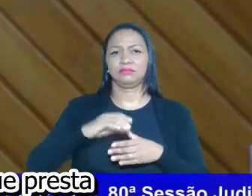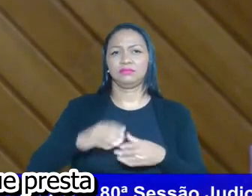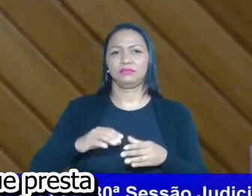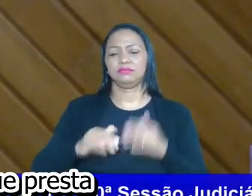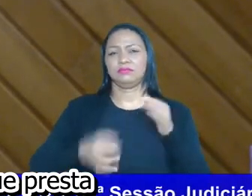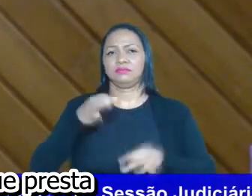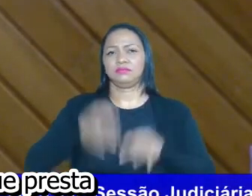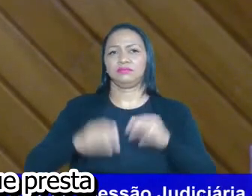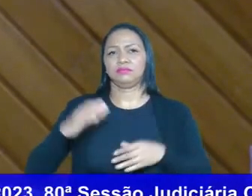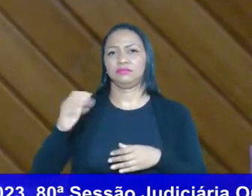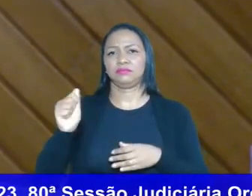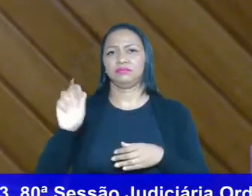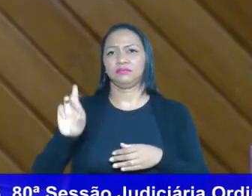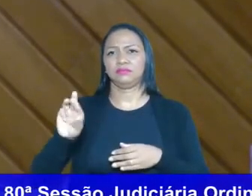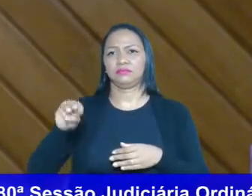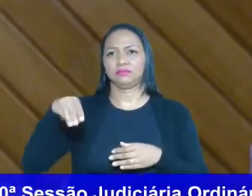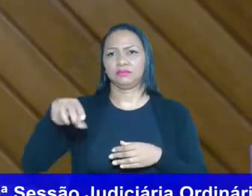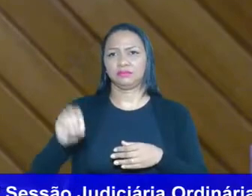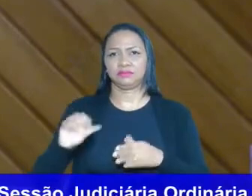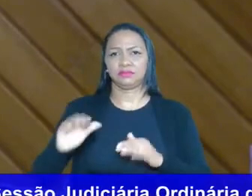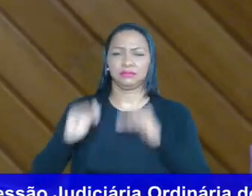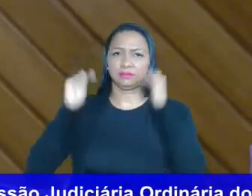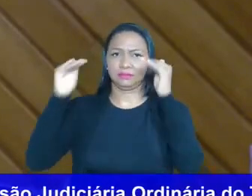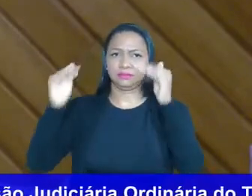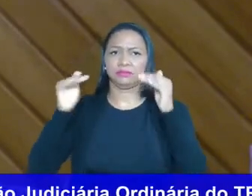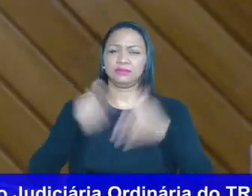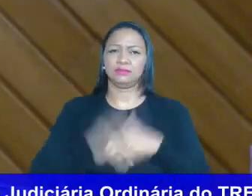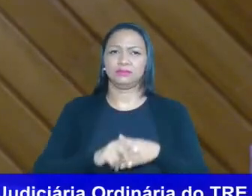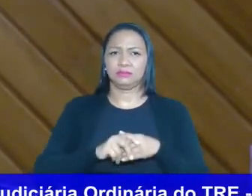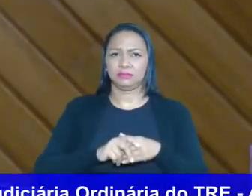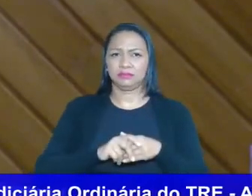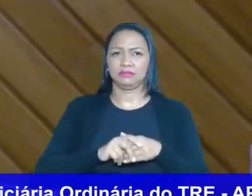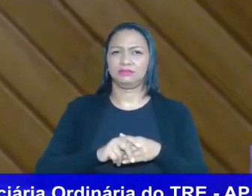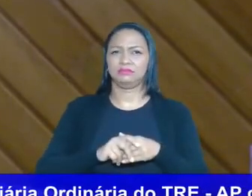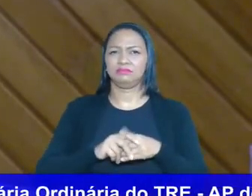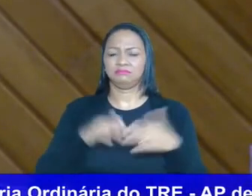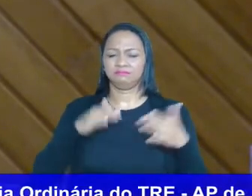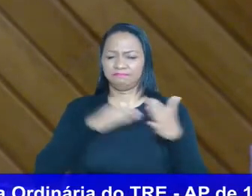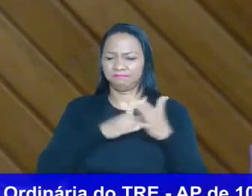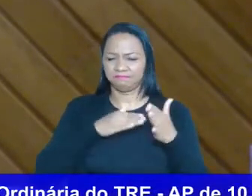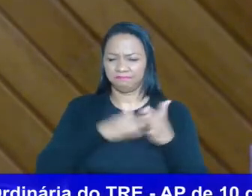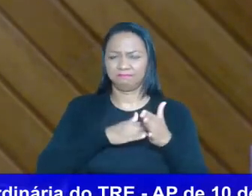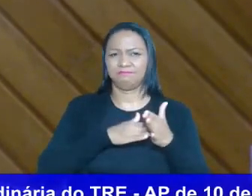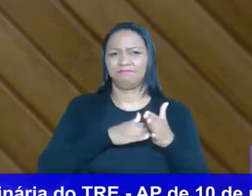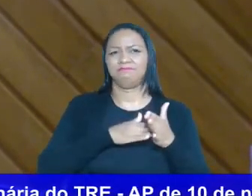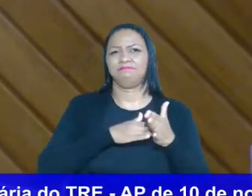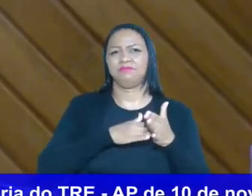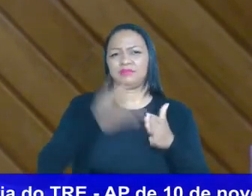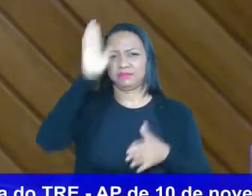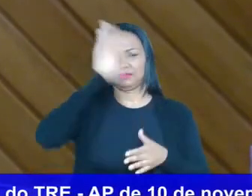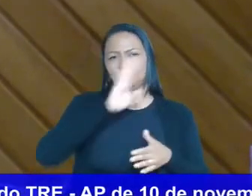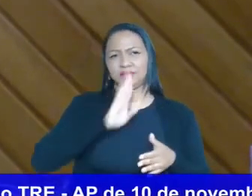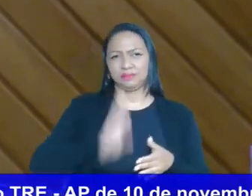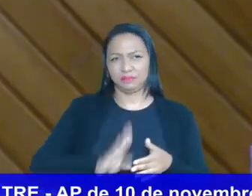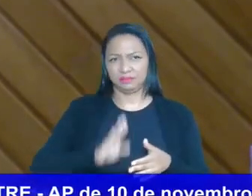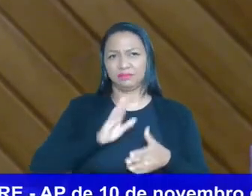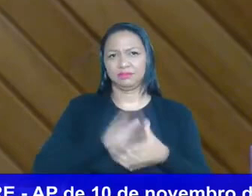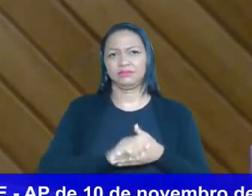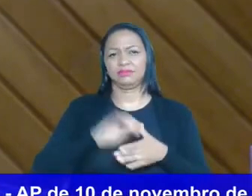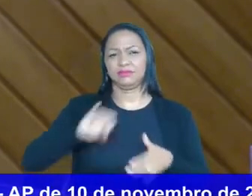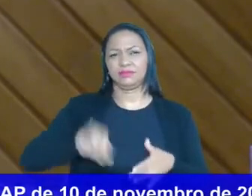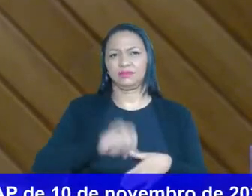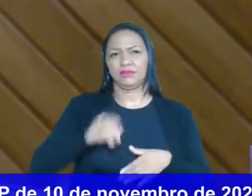que presta serviço dessa Corte lá na fronteira do Brasil, município